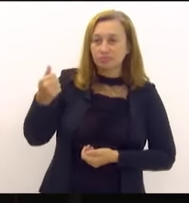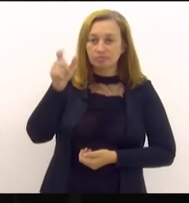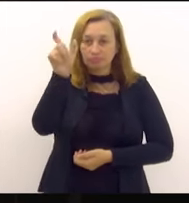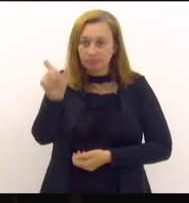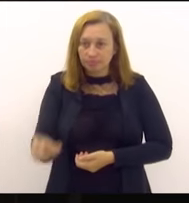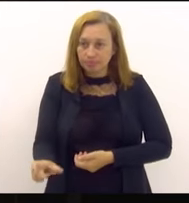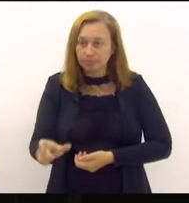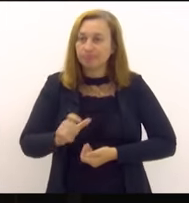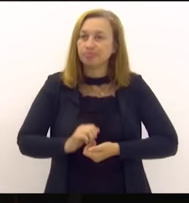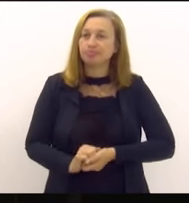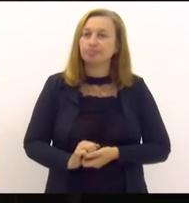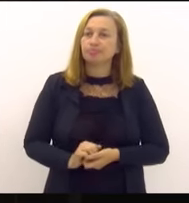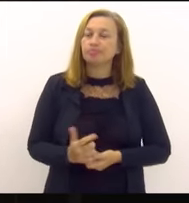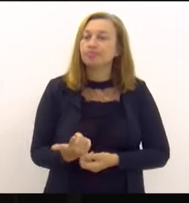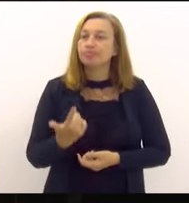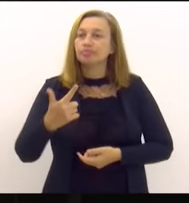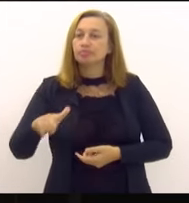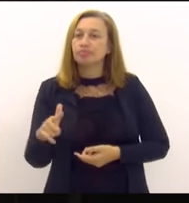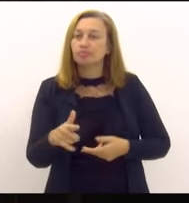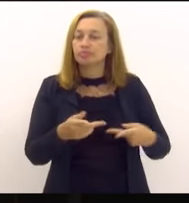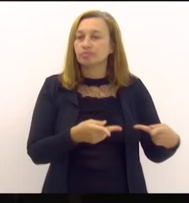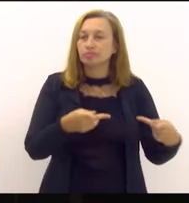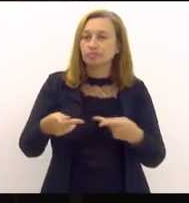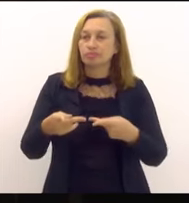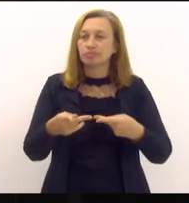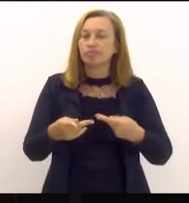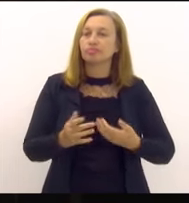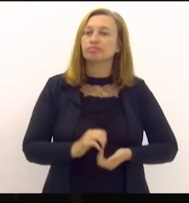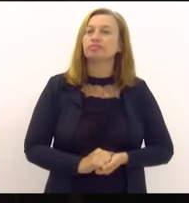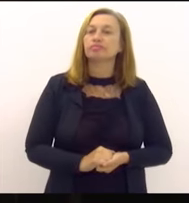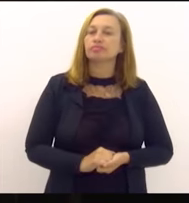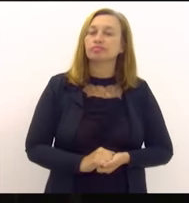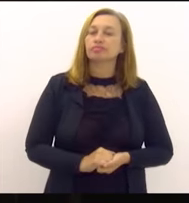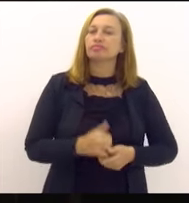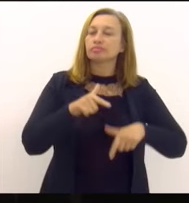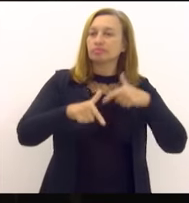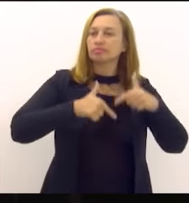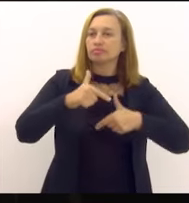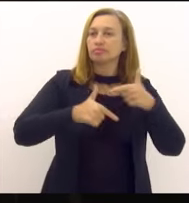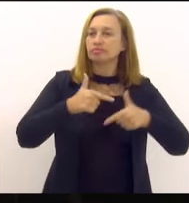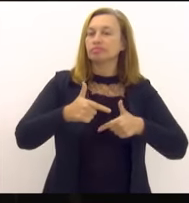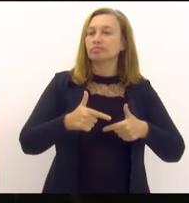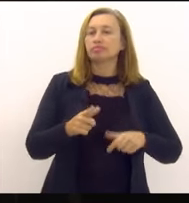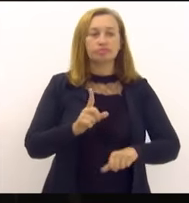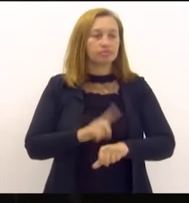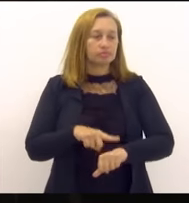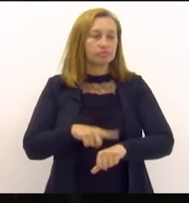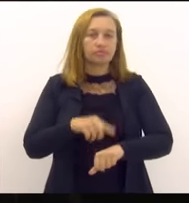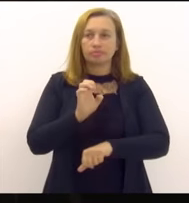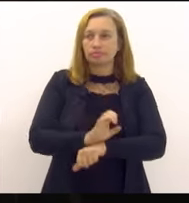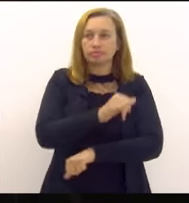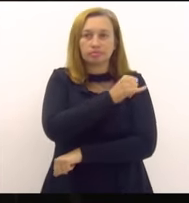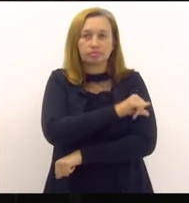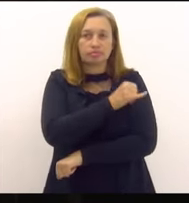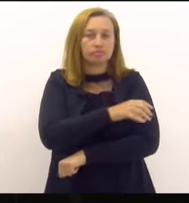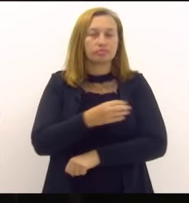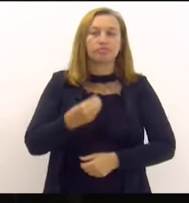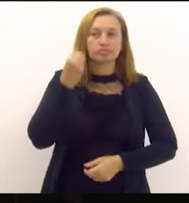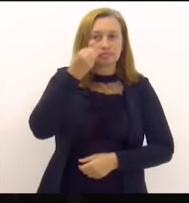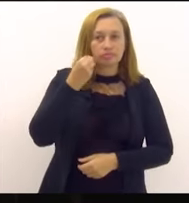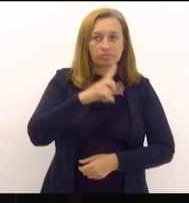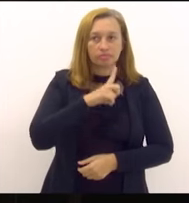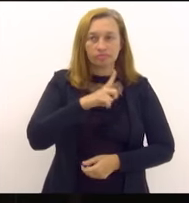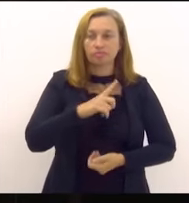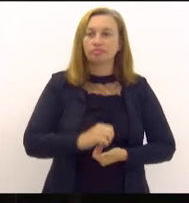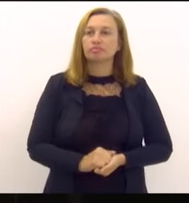pessoa que passou por outras funções, para exercer, neste momento que o Estado do Rio de Janeiro vivencia,